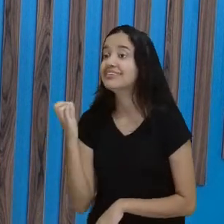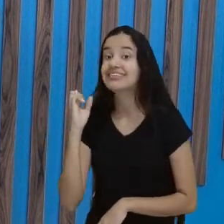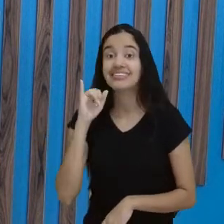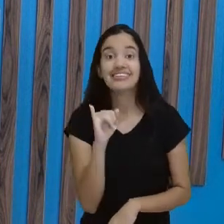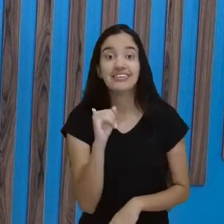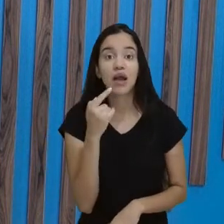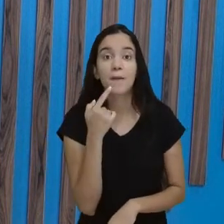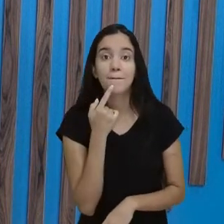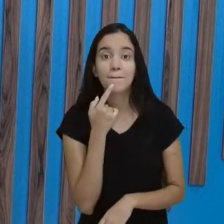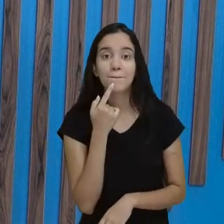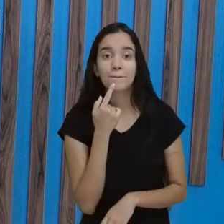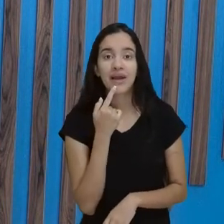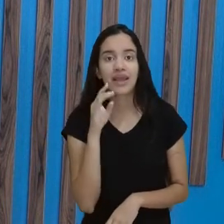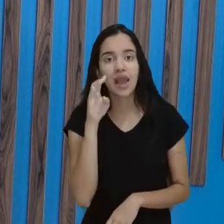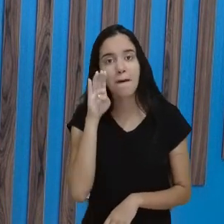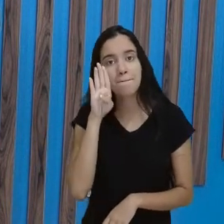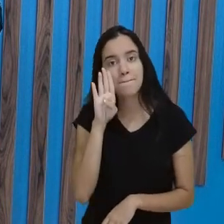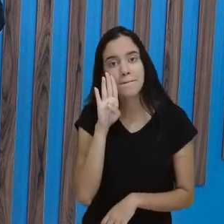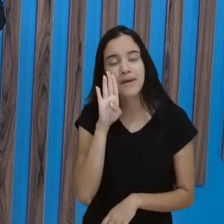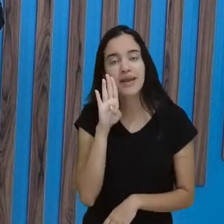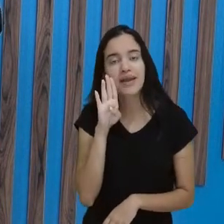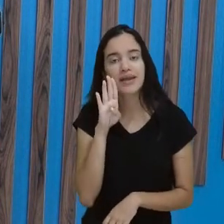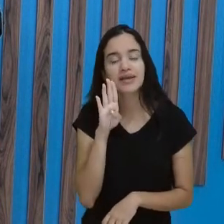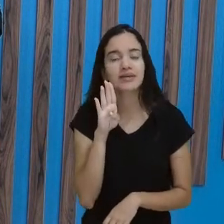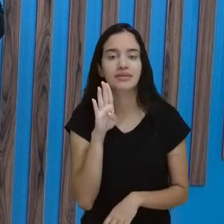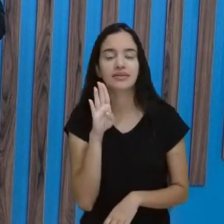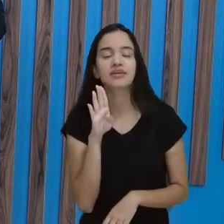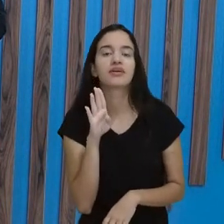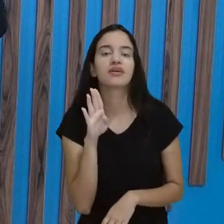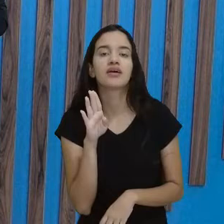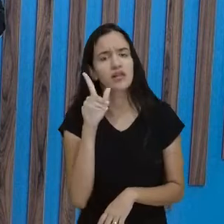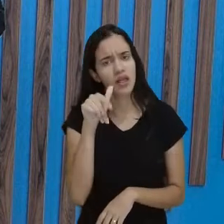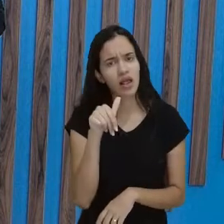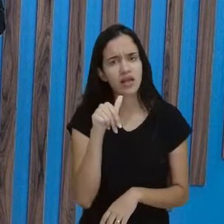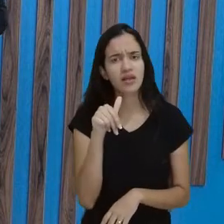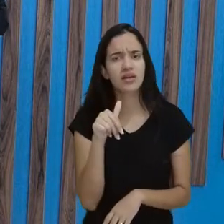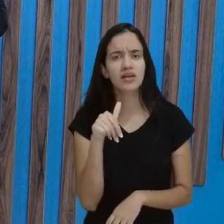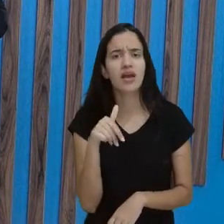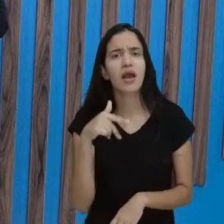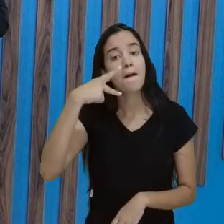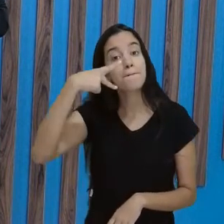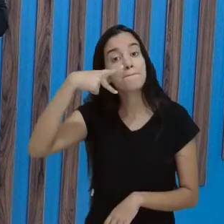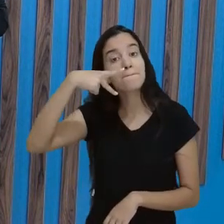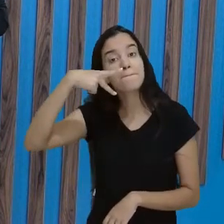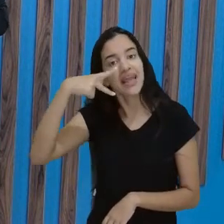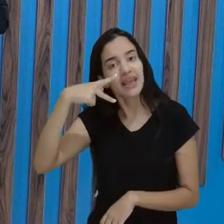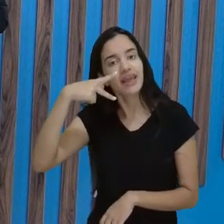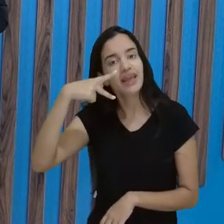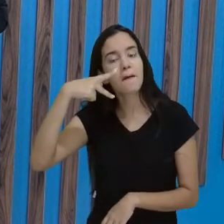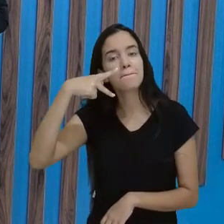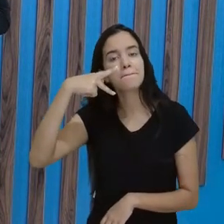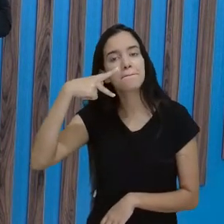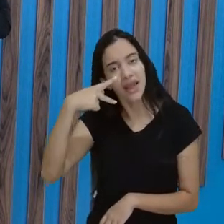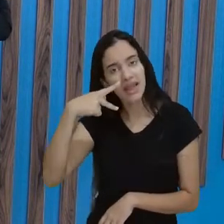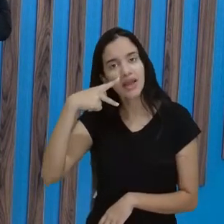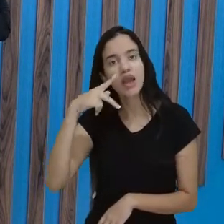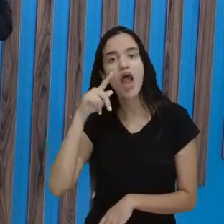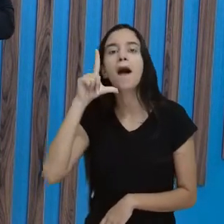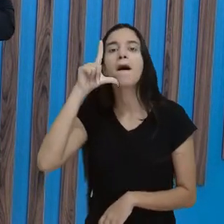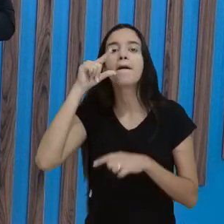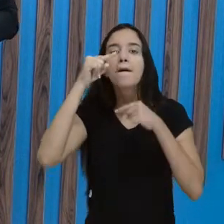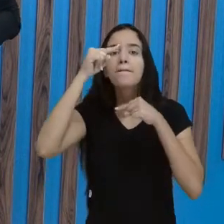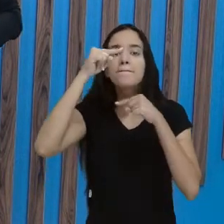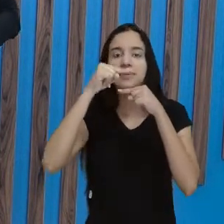os lábios, não vira B, vira E. Não é? Fala o P. P. Encosta os